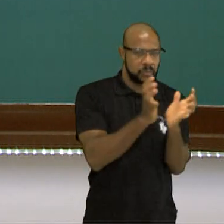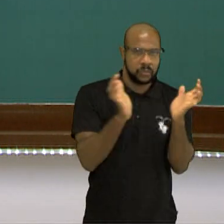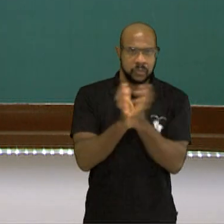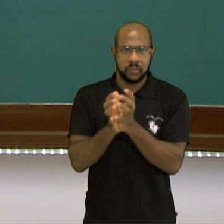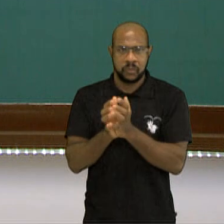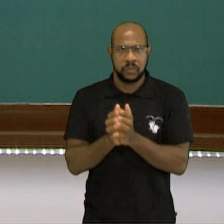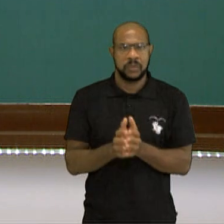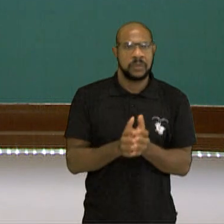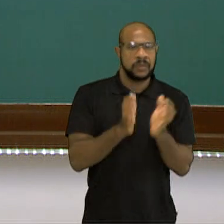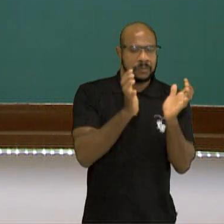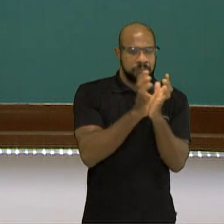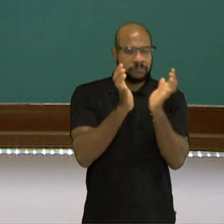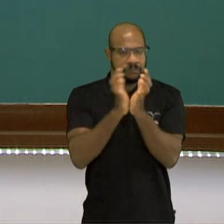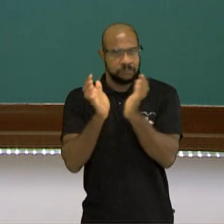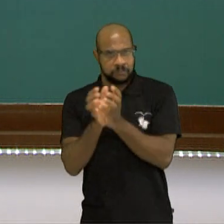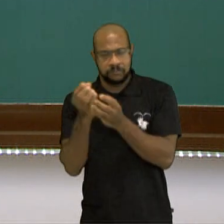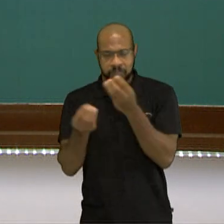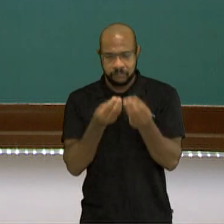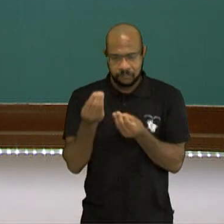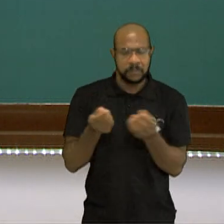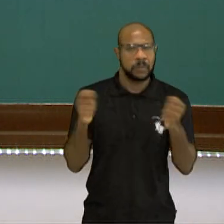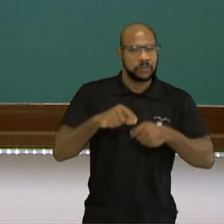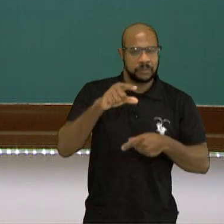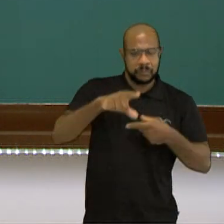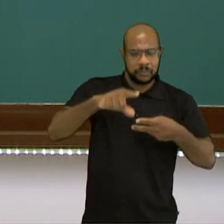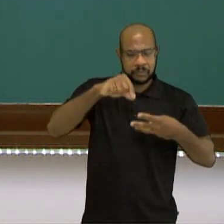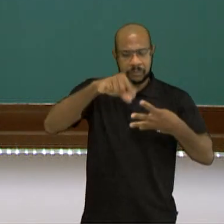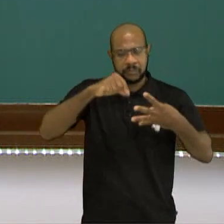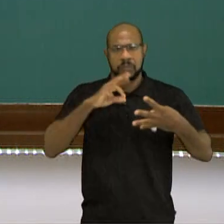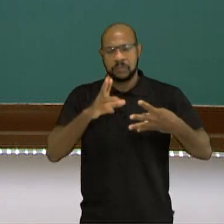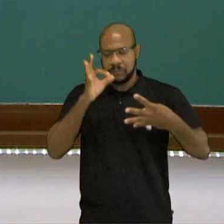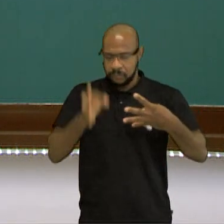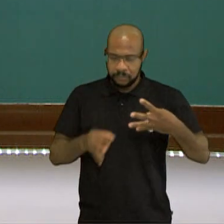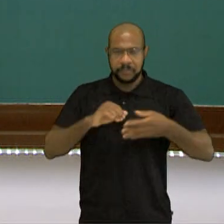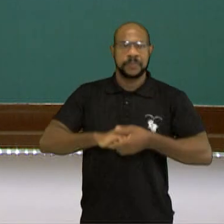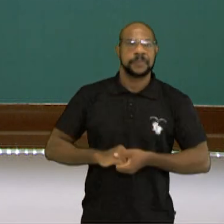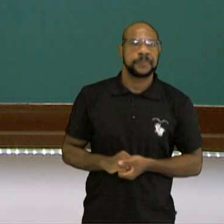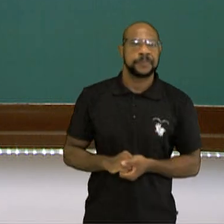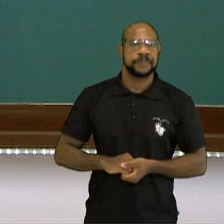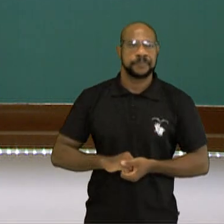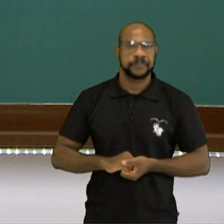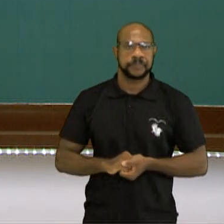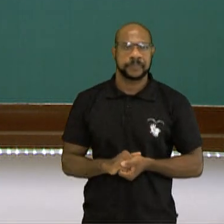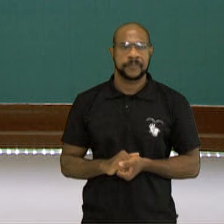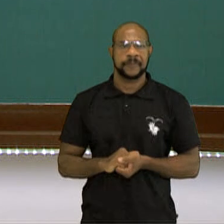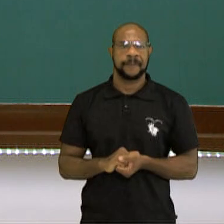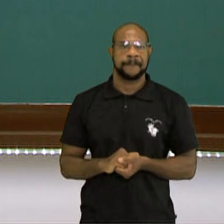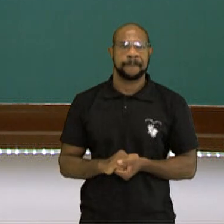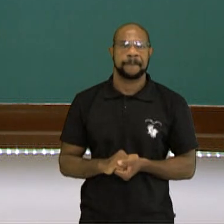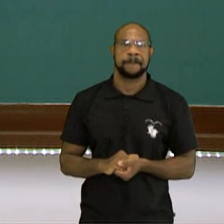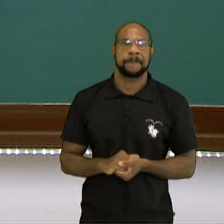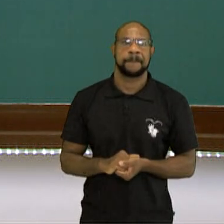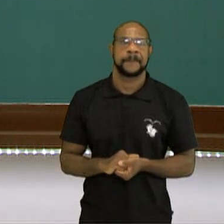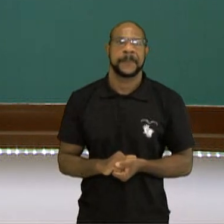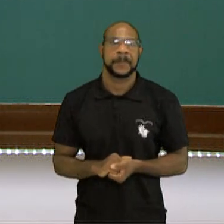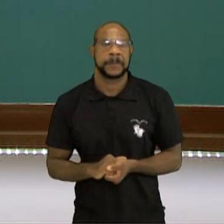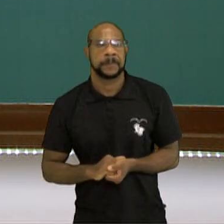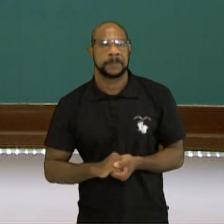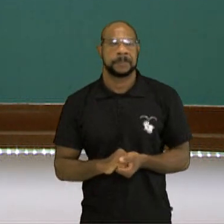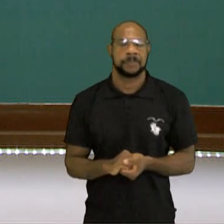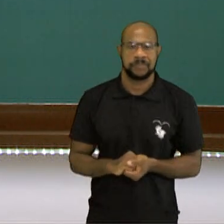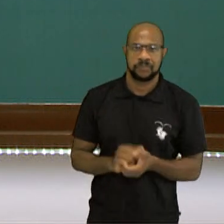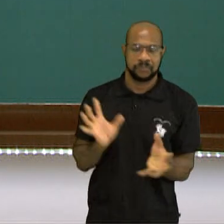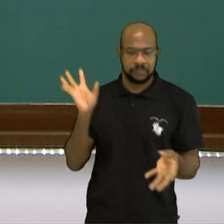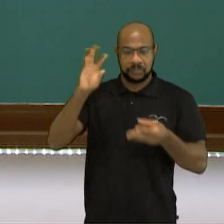imagem, possa marcar a alternativa correta aqui. Então vamos fazer a correção. Vou analisar um pouquinho